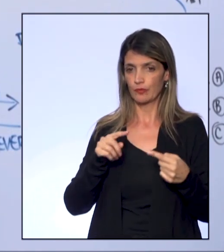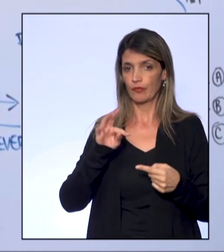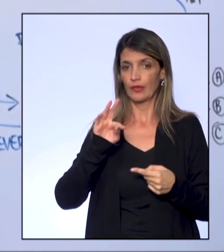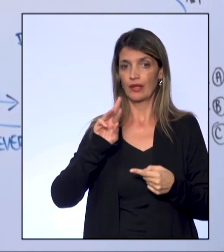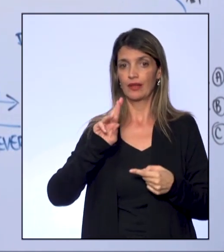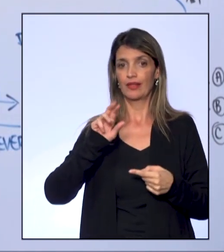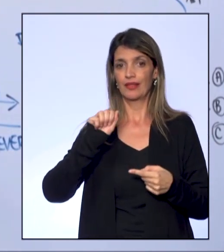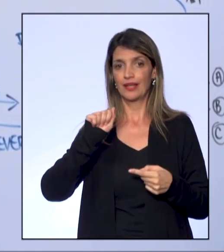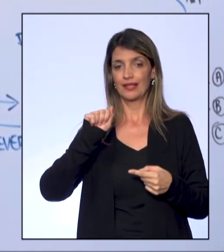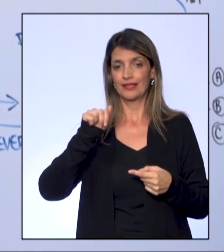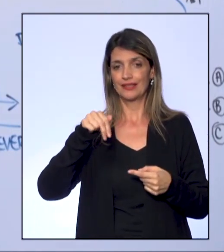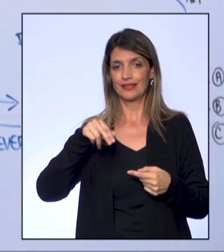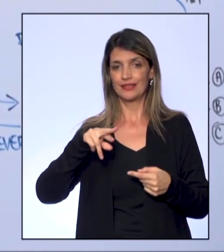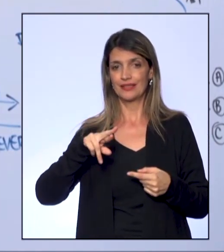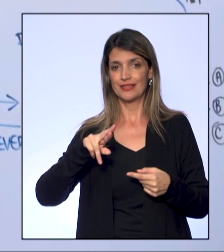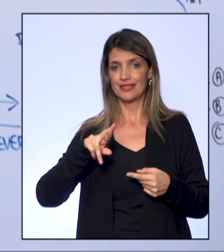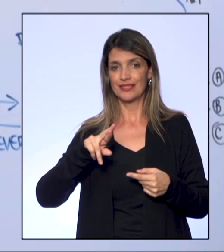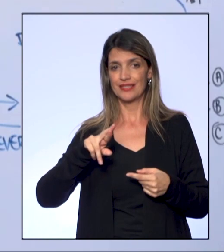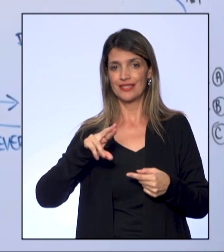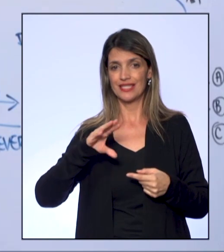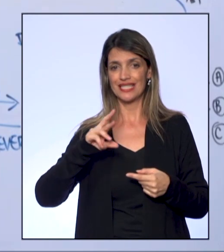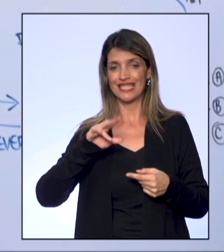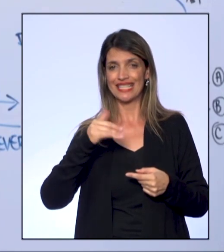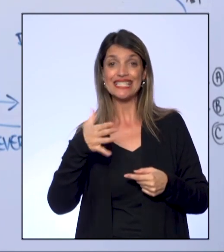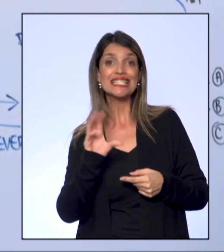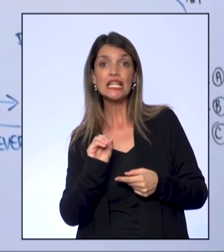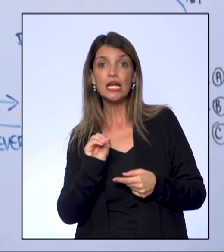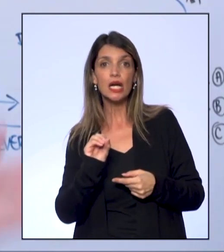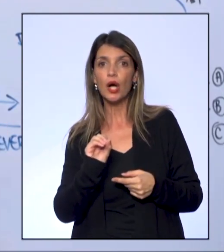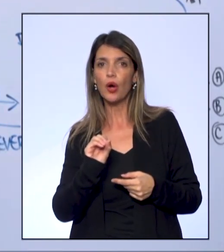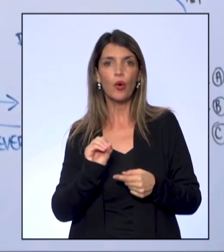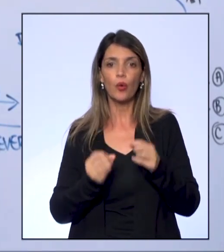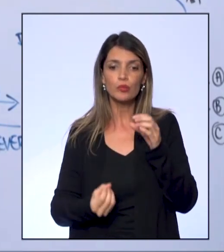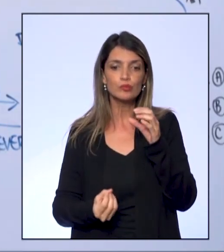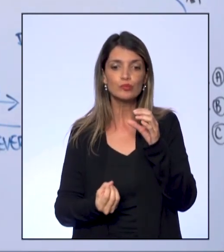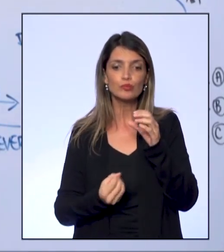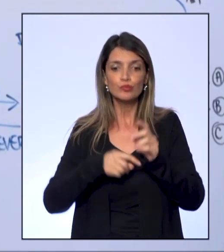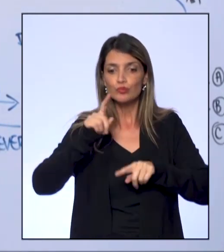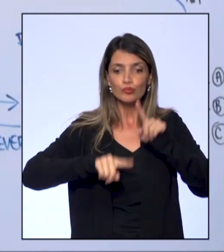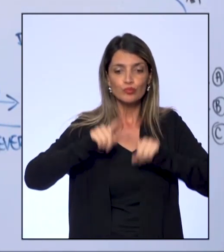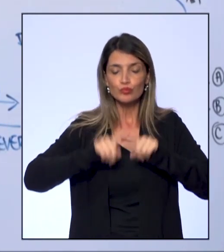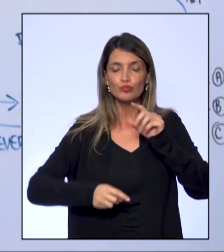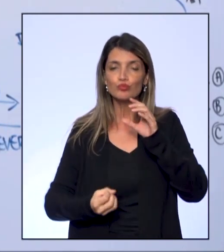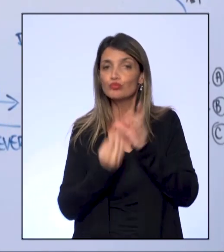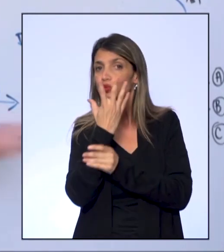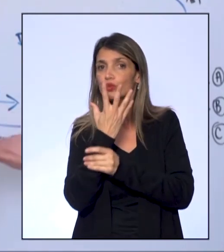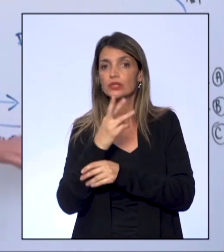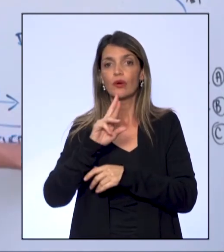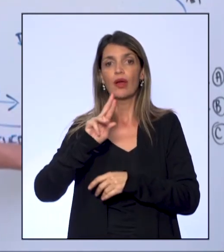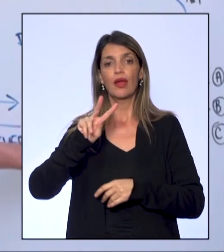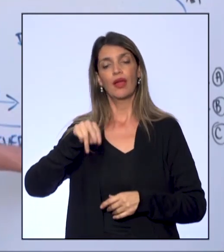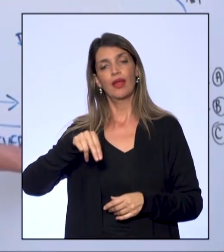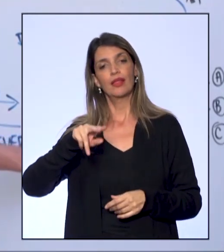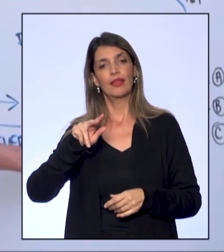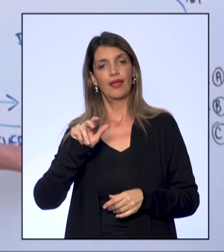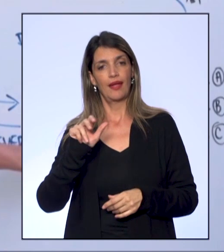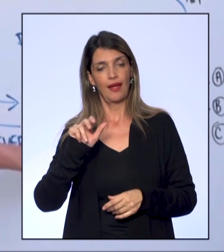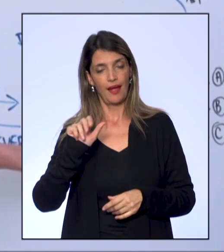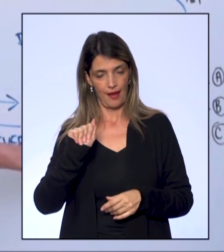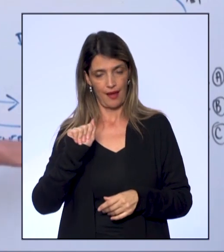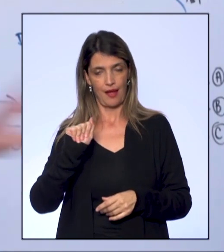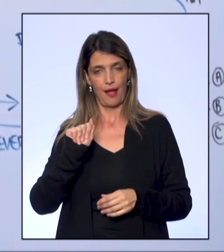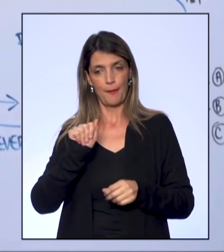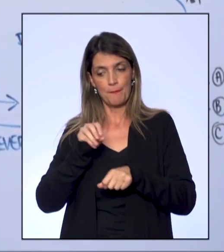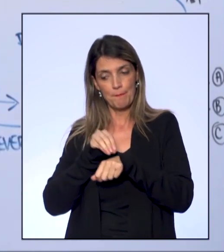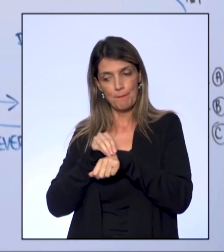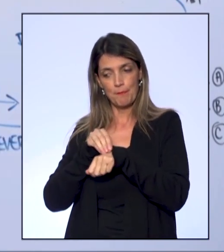galera? Transcrição. Caiu em prova. Ah, transcrição é produção de RNA em proteína? Não. Transcrição é DNA em RNA mensageiro,